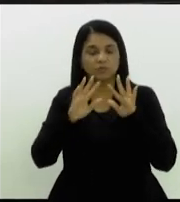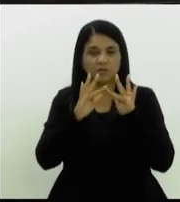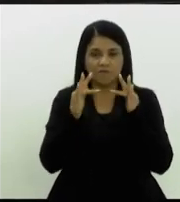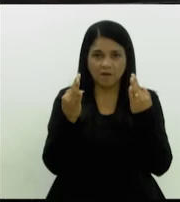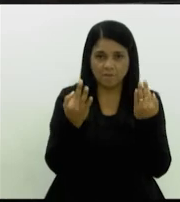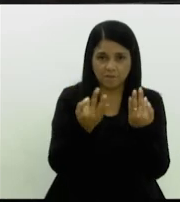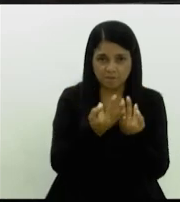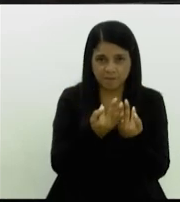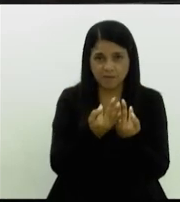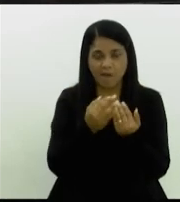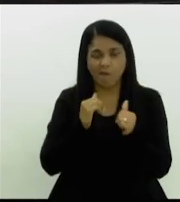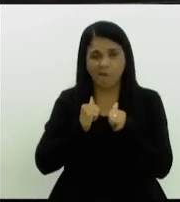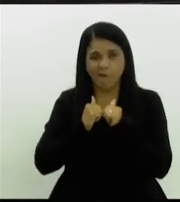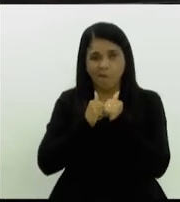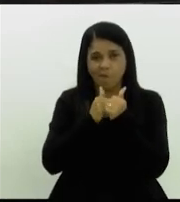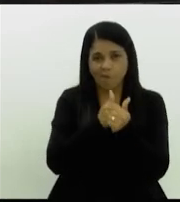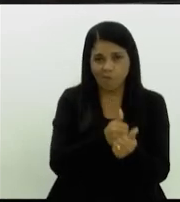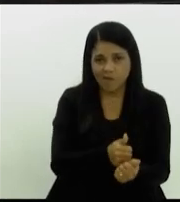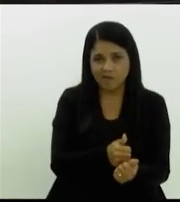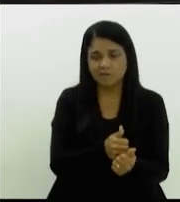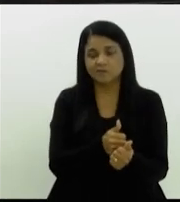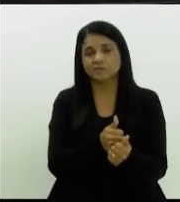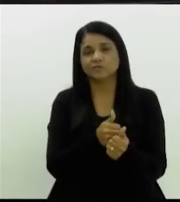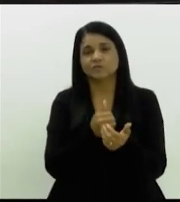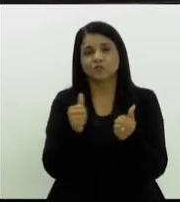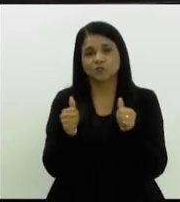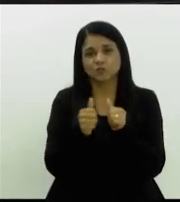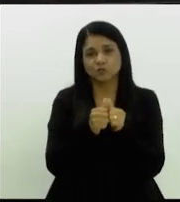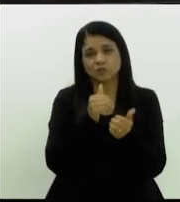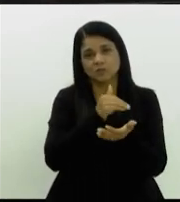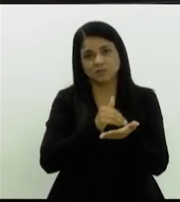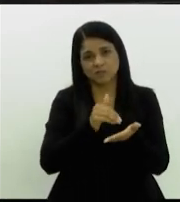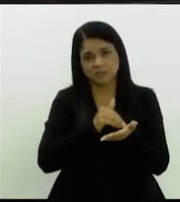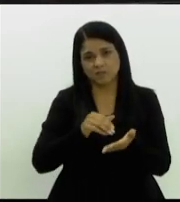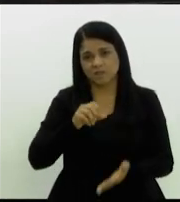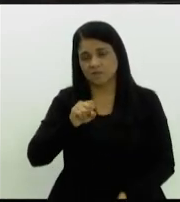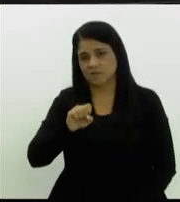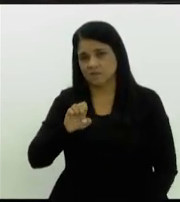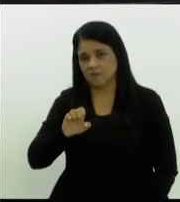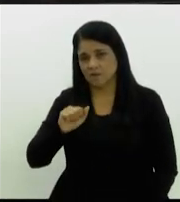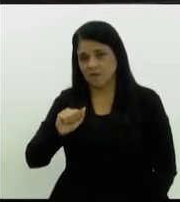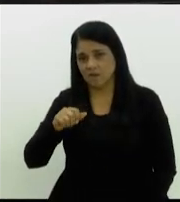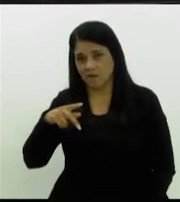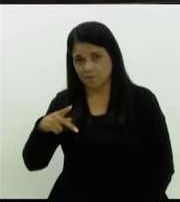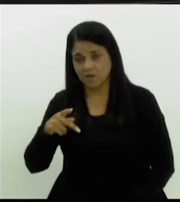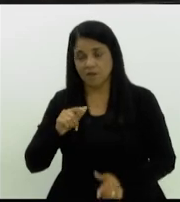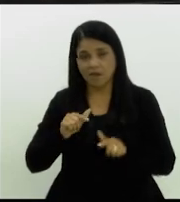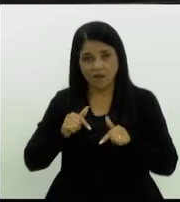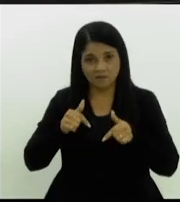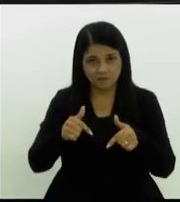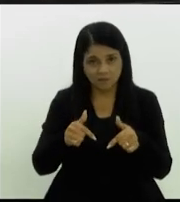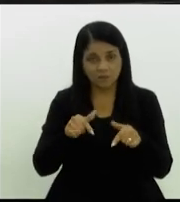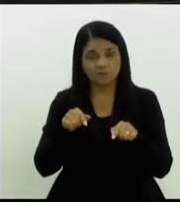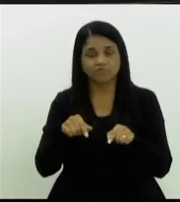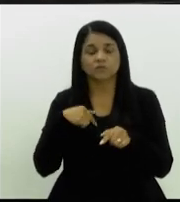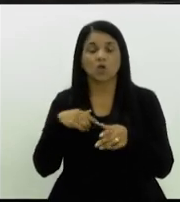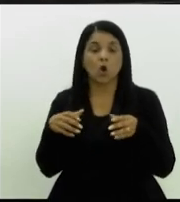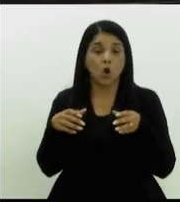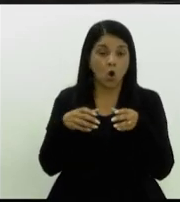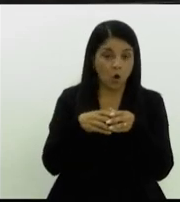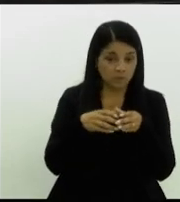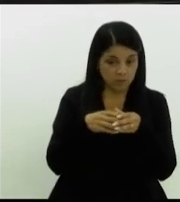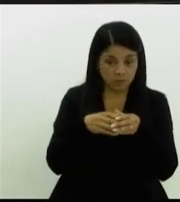familiares, acompanhamos junto à secretária da SEAP a ação. Nossa comissão, sim, chamou o